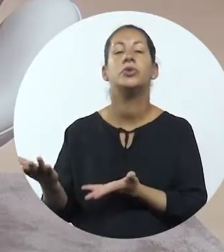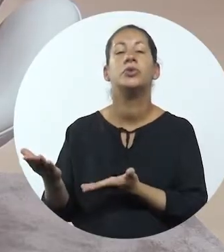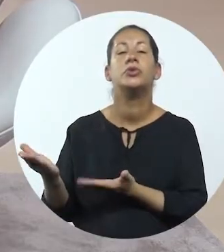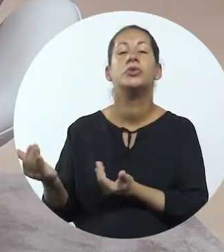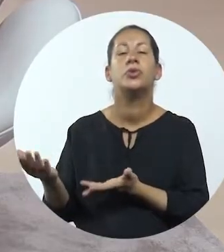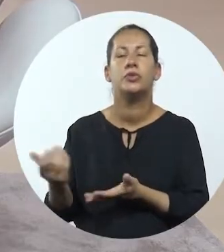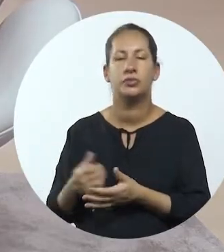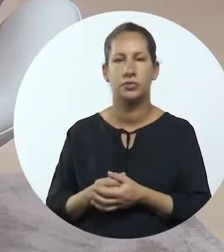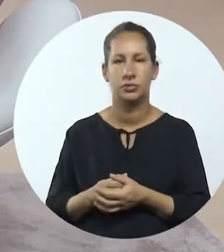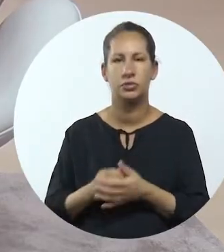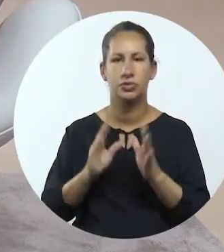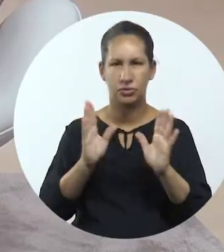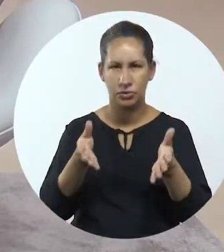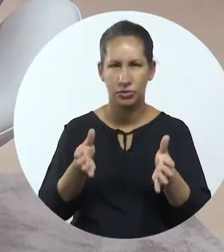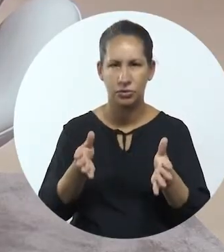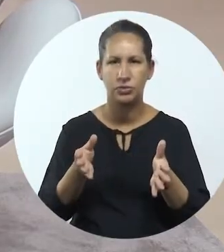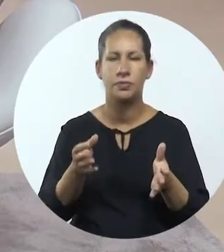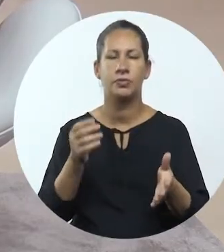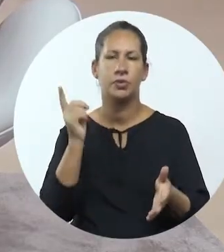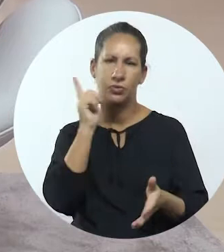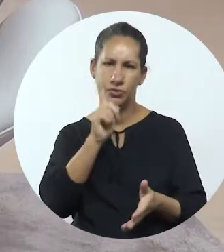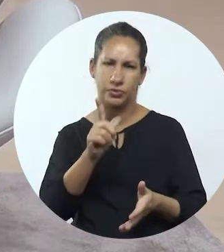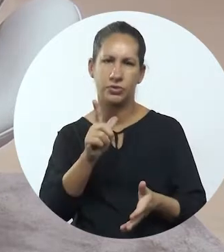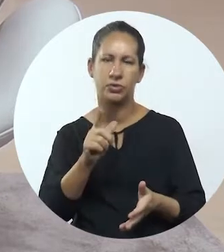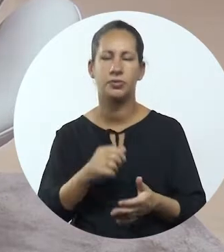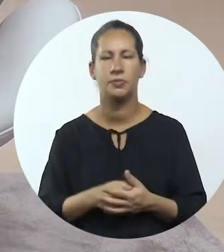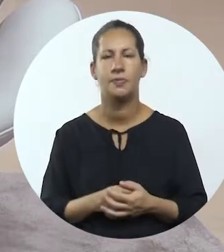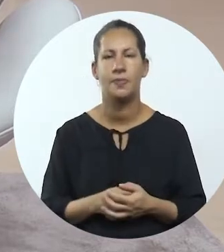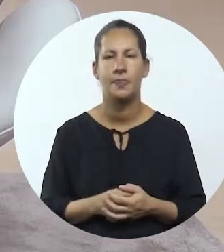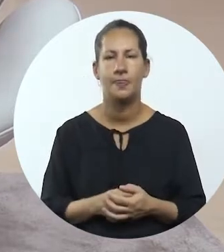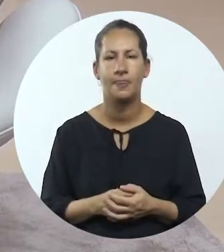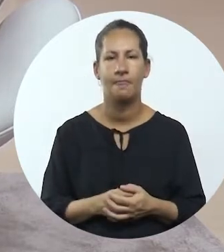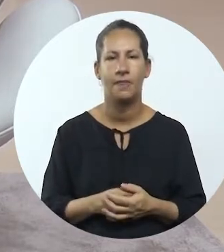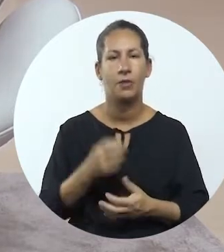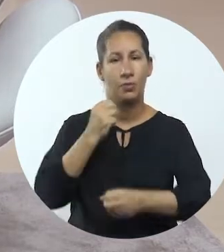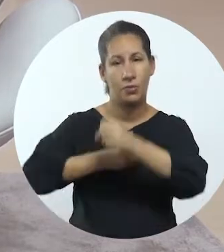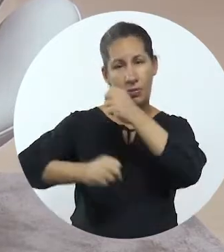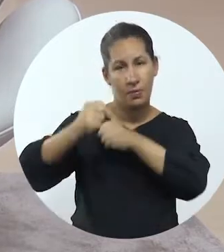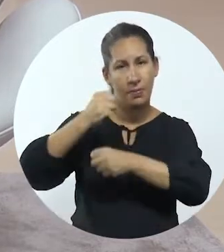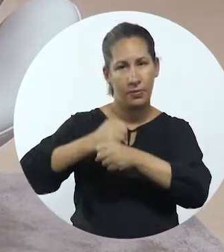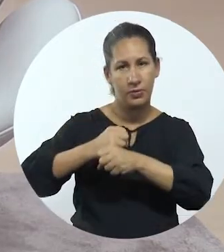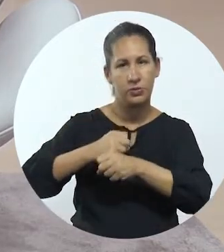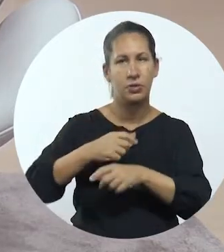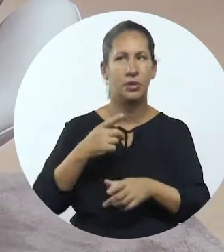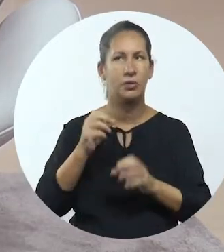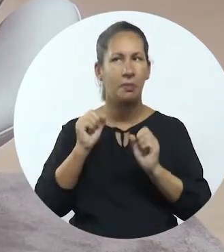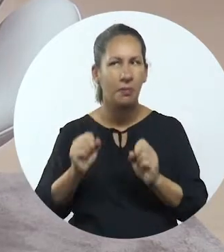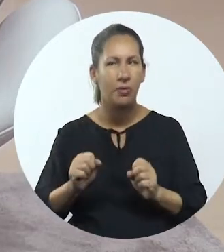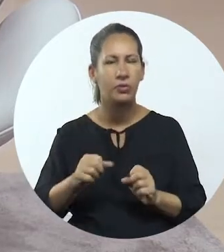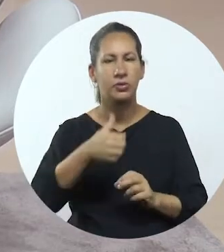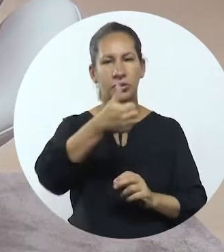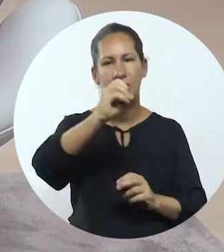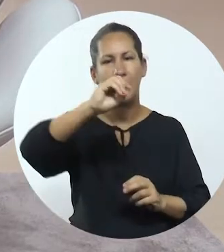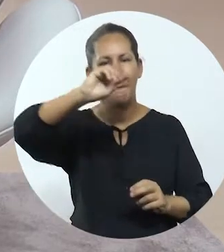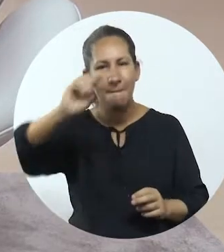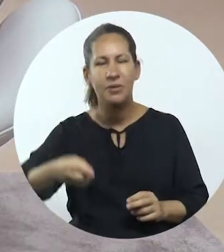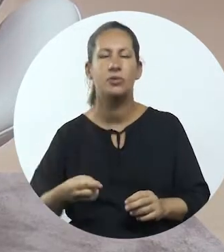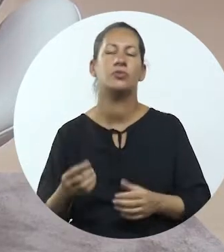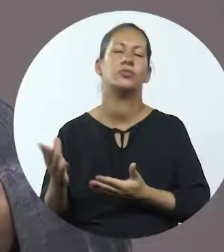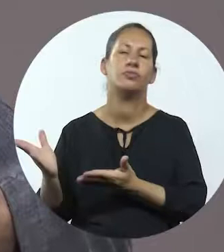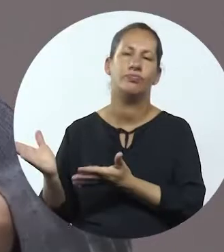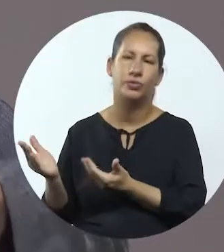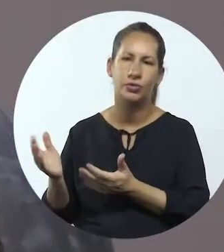já foram alcançados por esse projeto? No ano passado, eu posso lhe dizer que mais de 10 mil jovens.